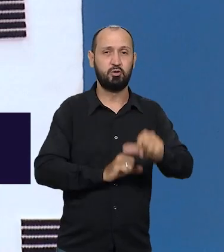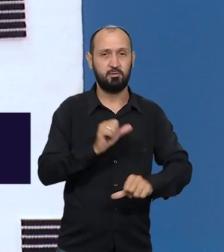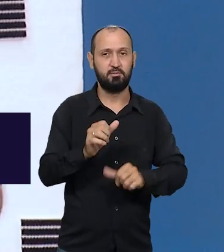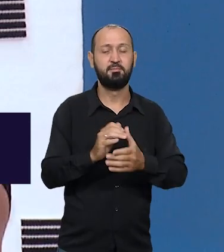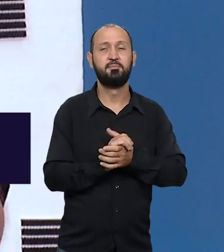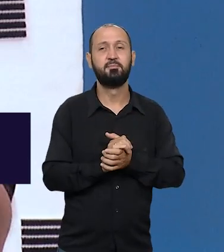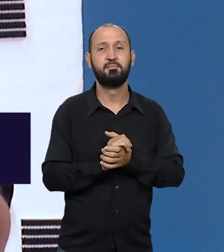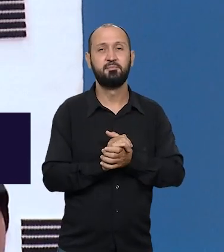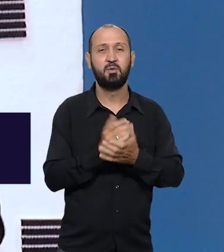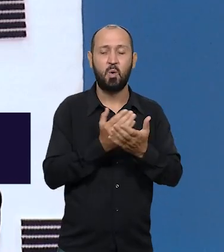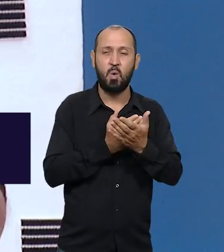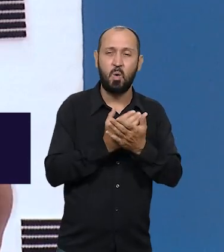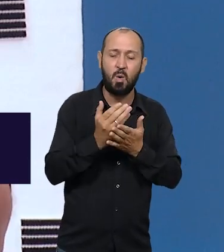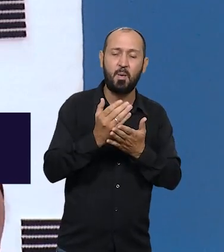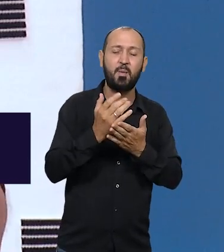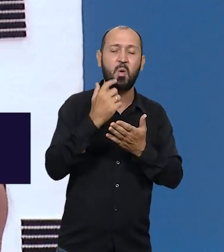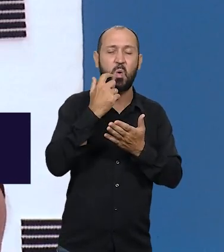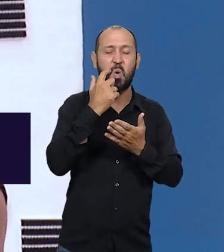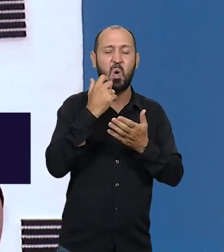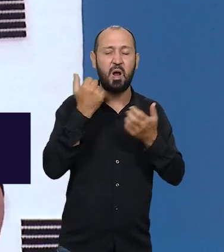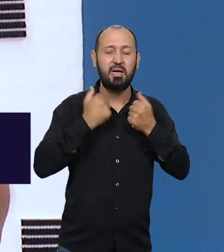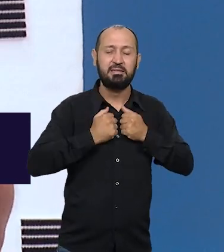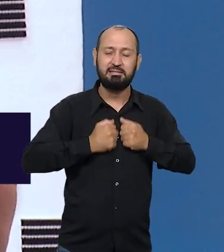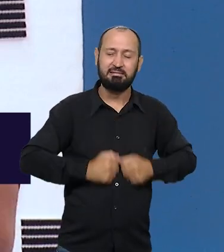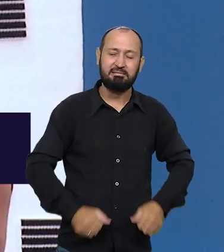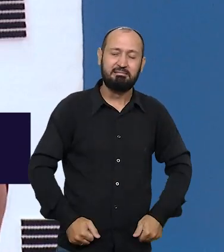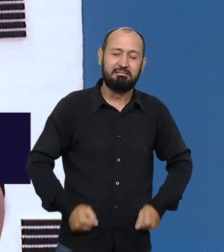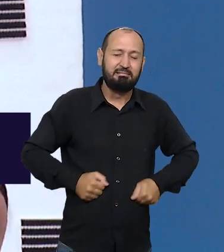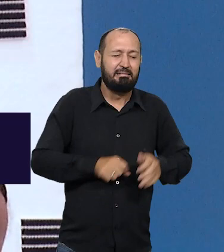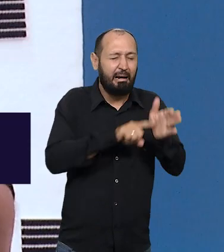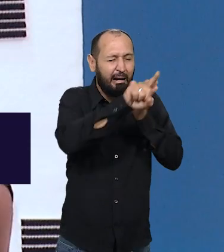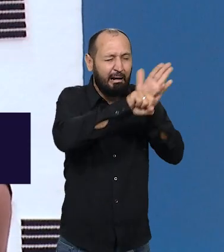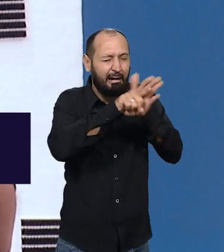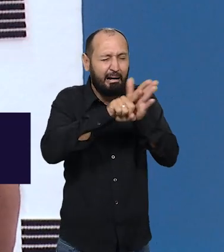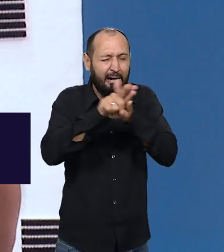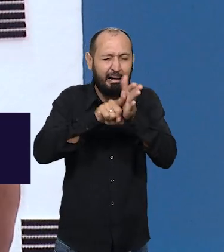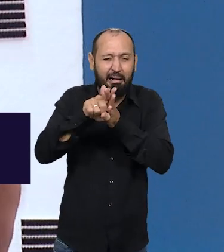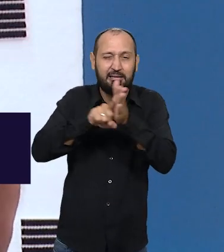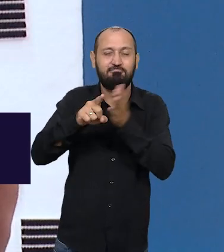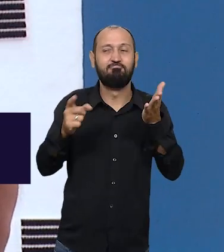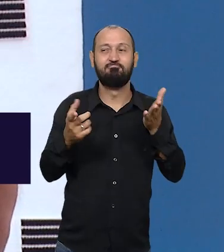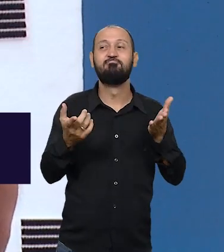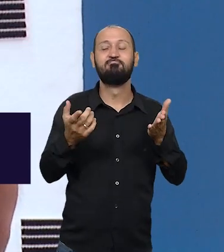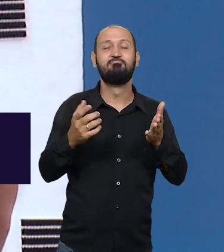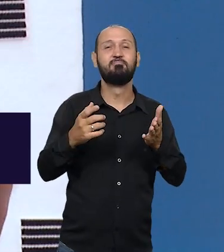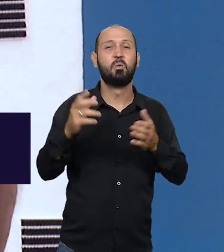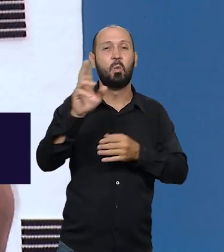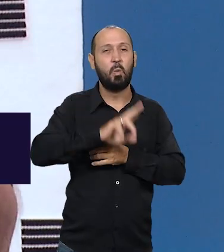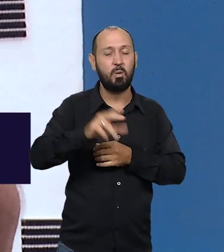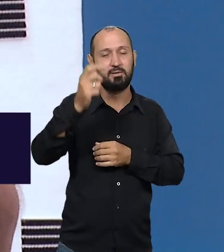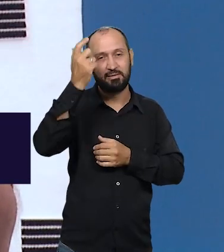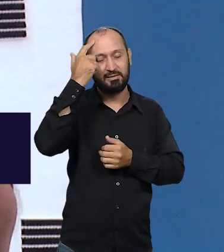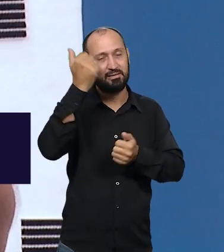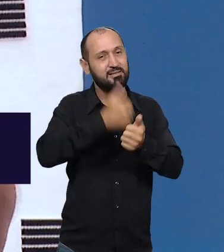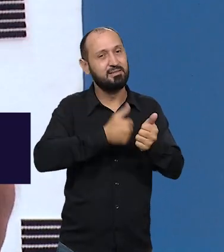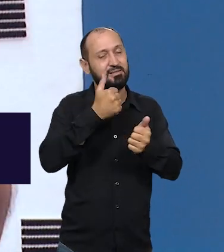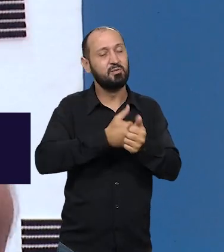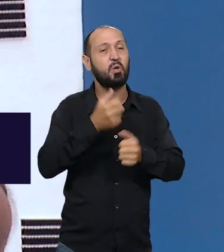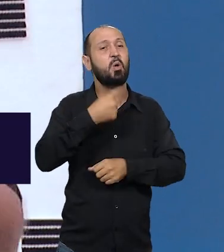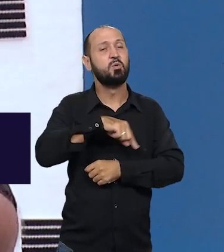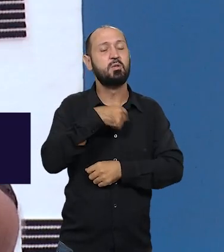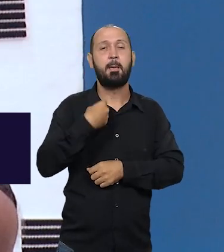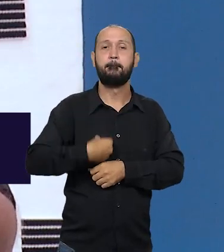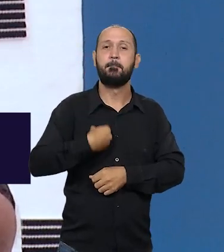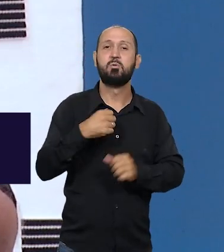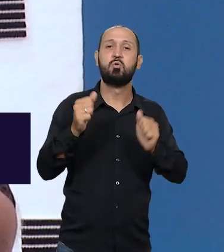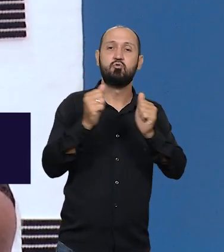Vistam-se, informem-se, busquem usar essa lógica de que a gente está presente